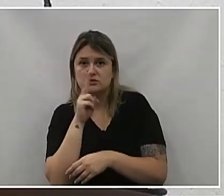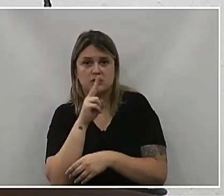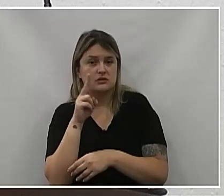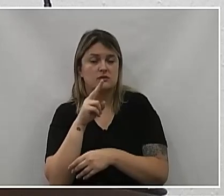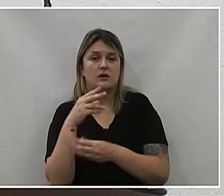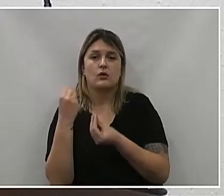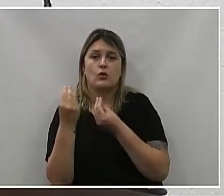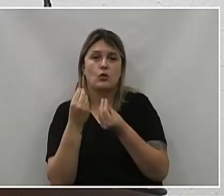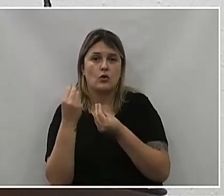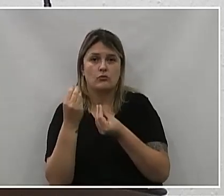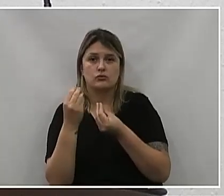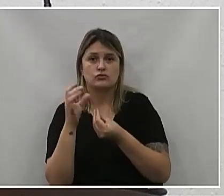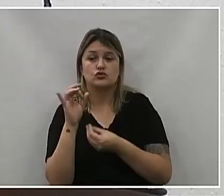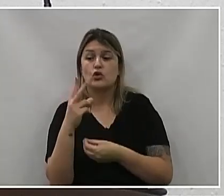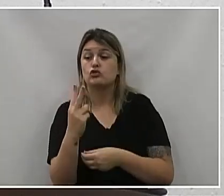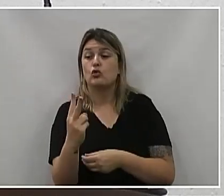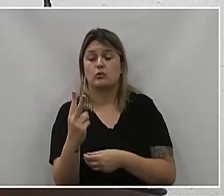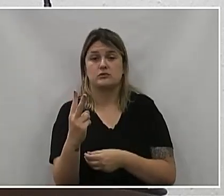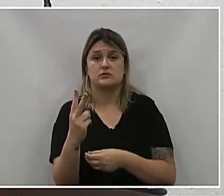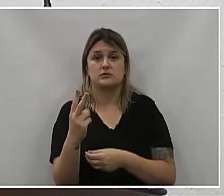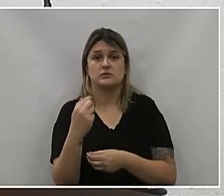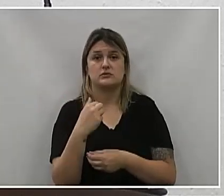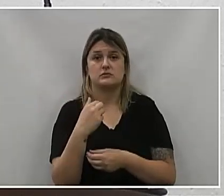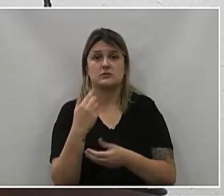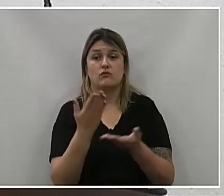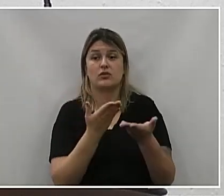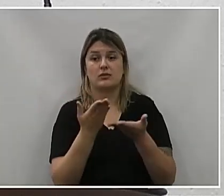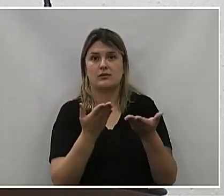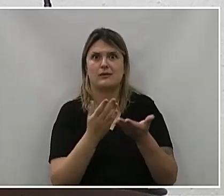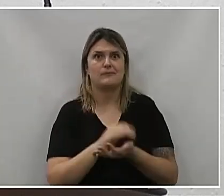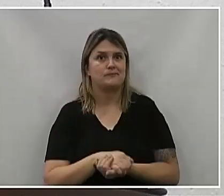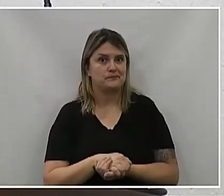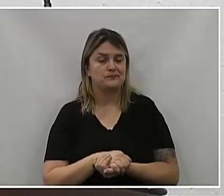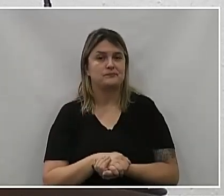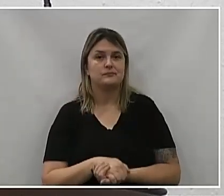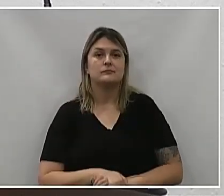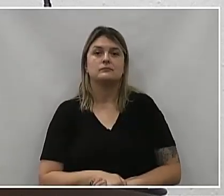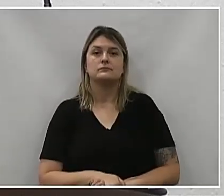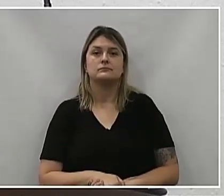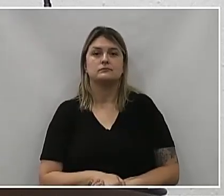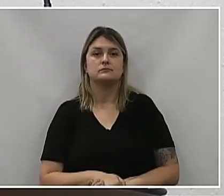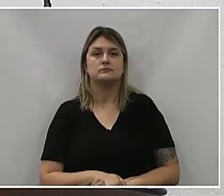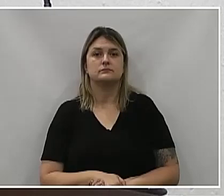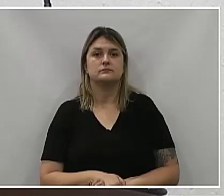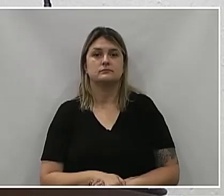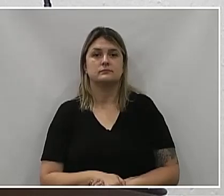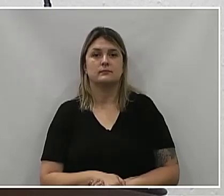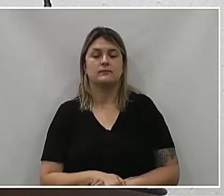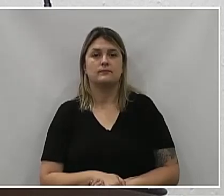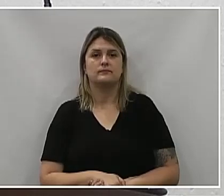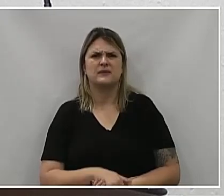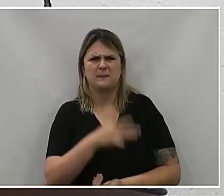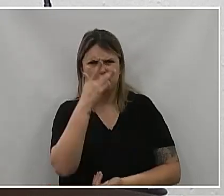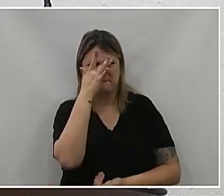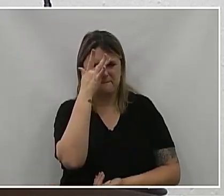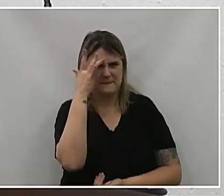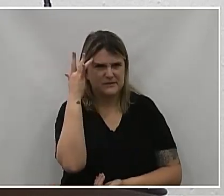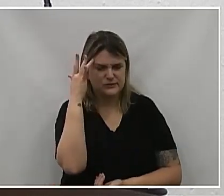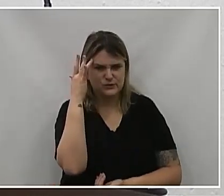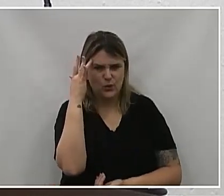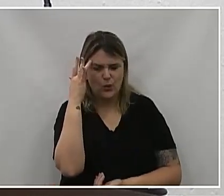em estado mais grave aí para ser atendidos. Olha só ao ponto que chegou. A população tendo que